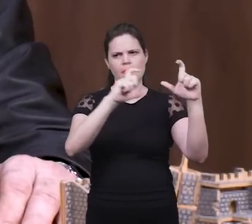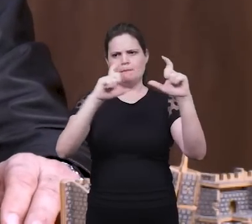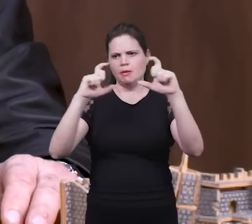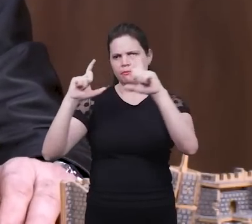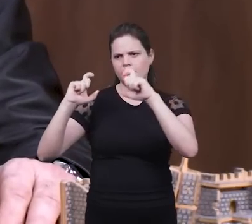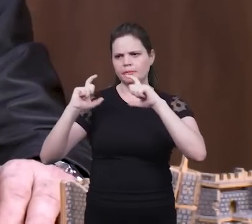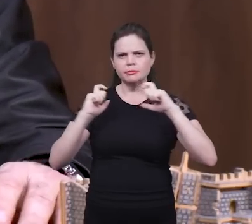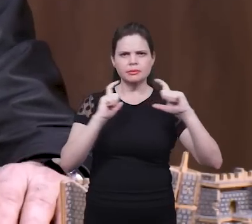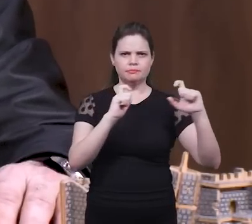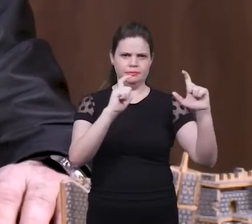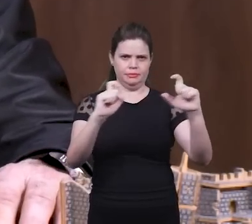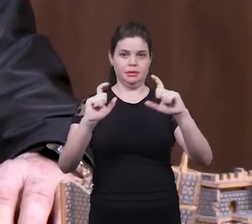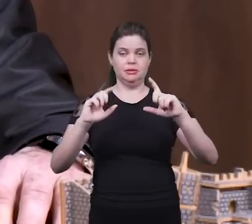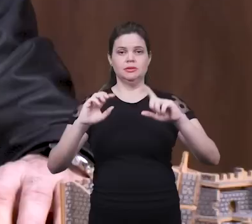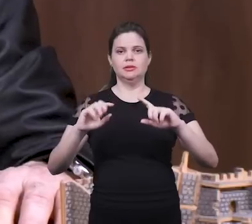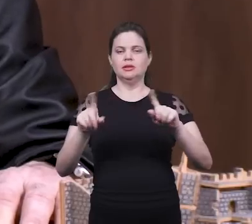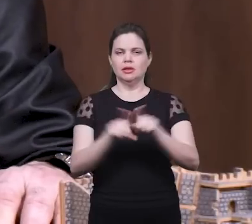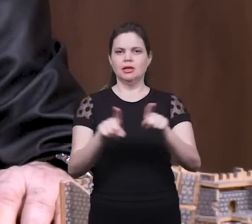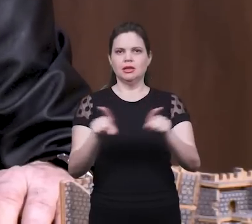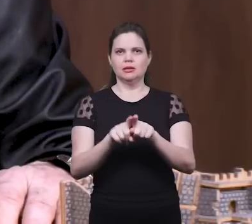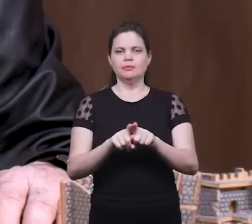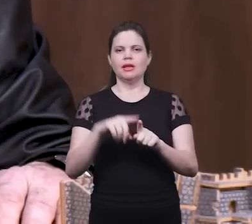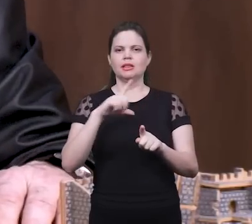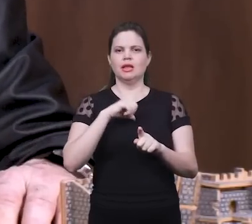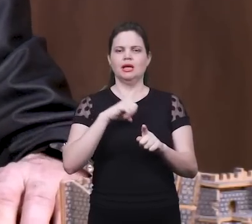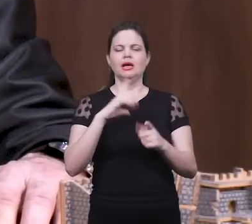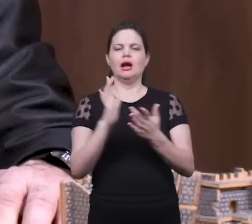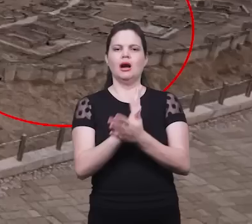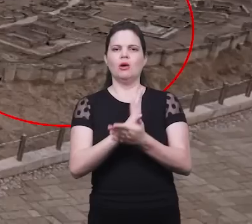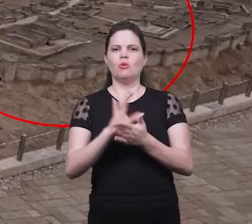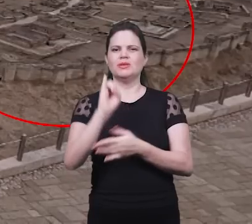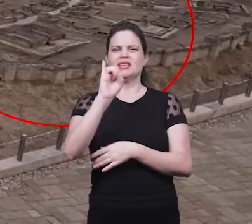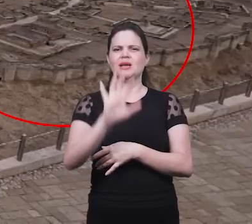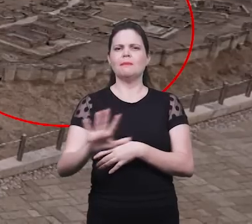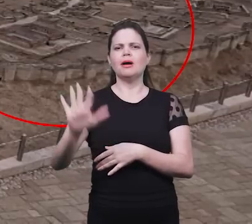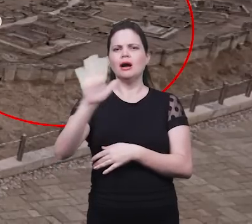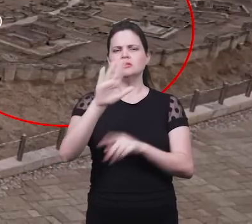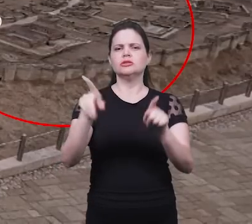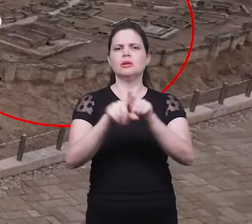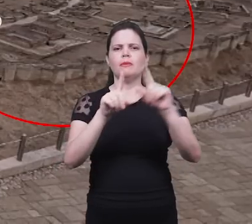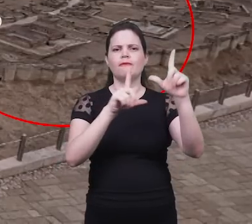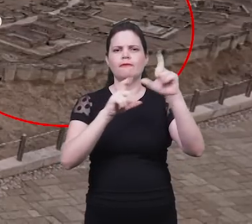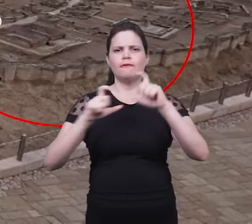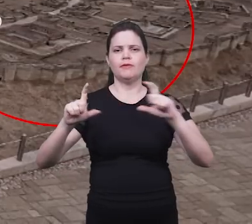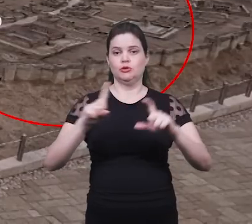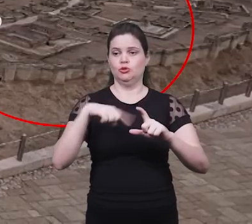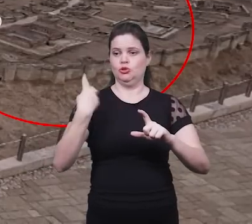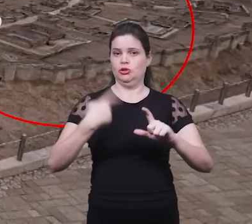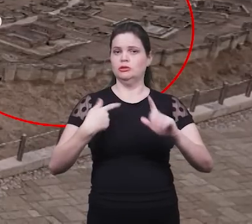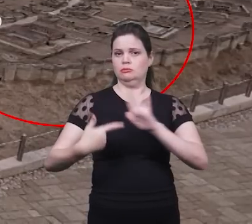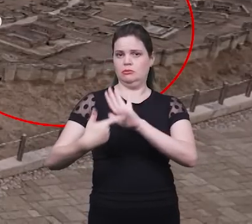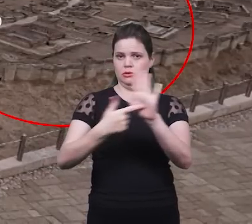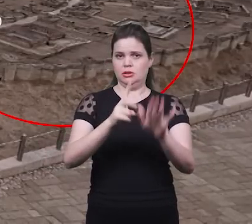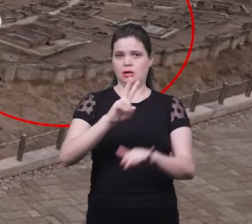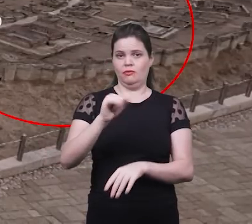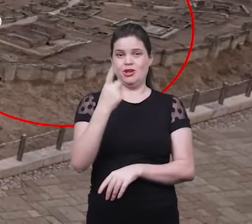que fizemos, e a maioria das gravuras e as fotos que nós vamos mostrar aqui